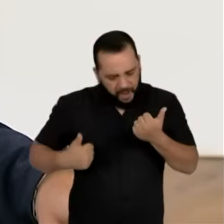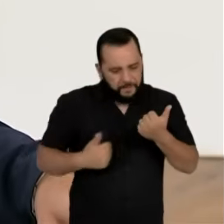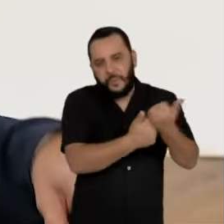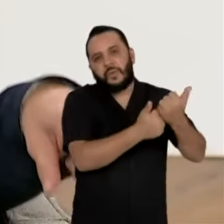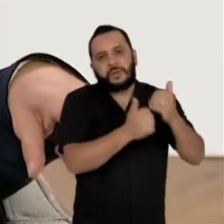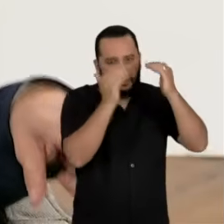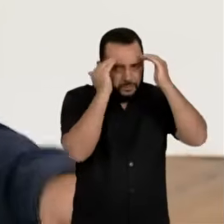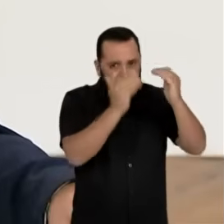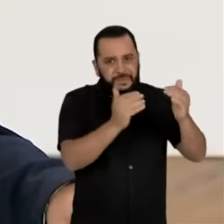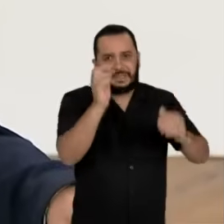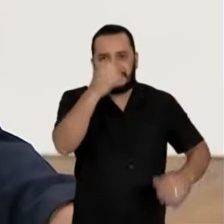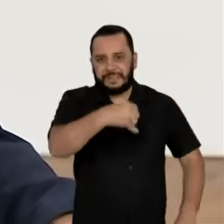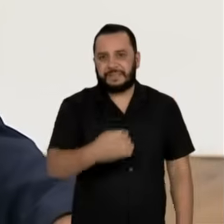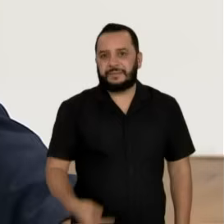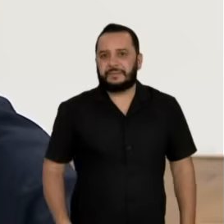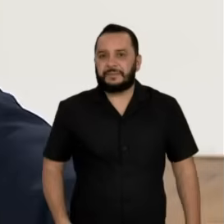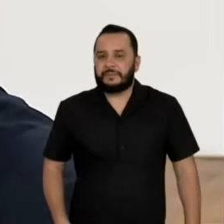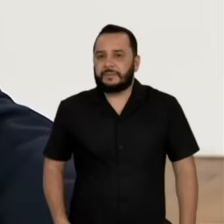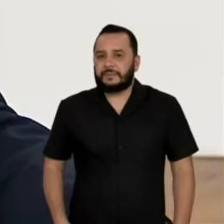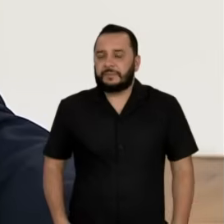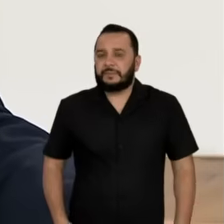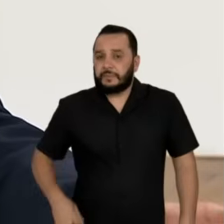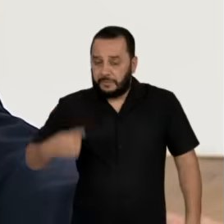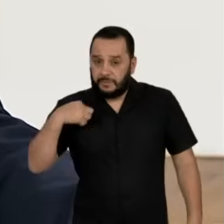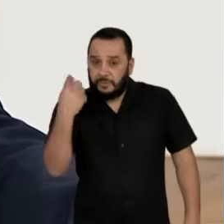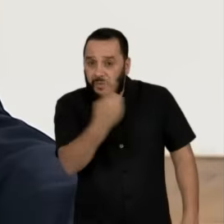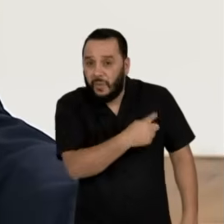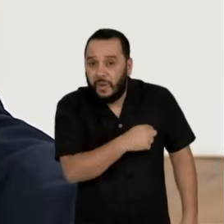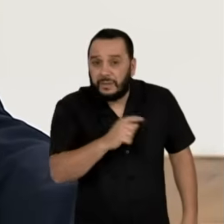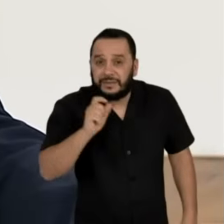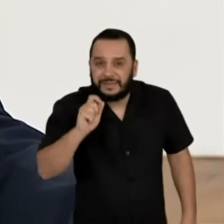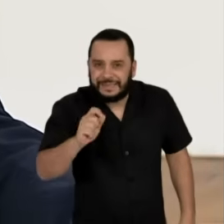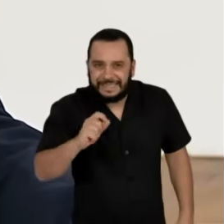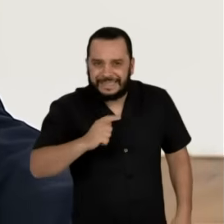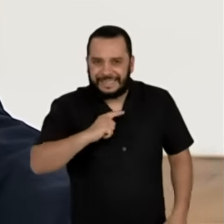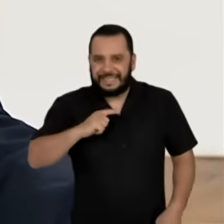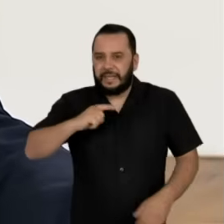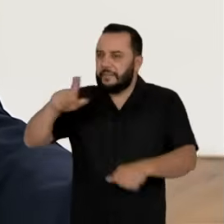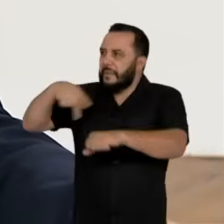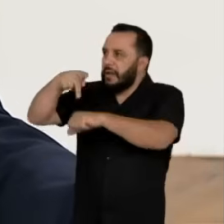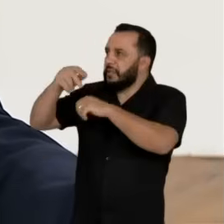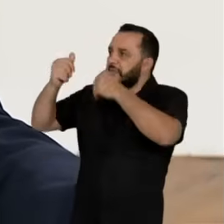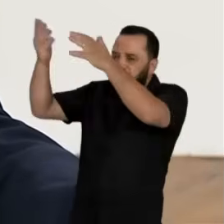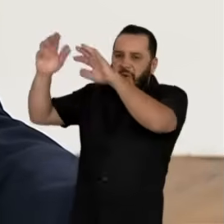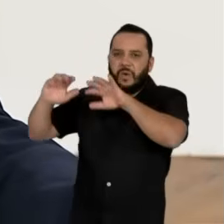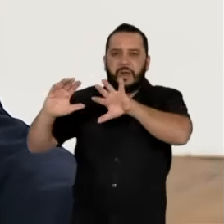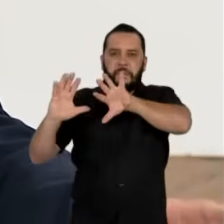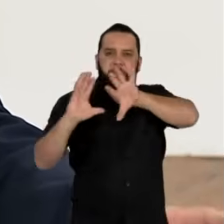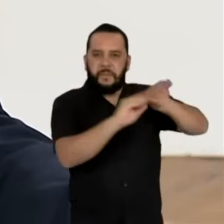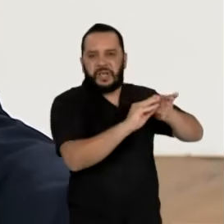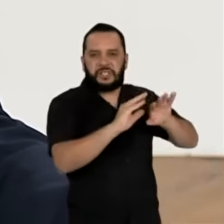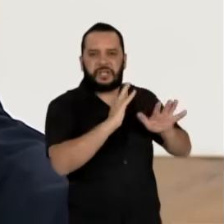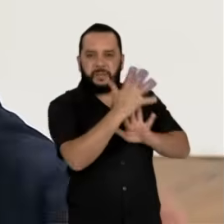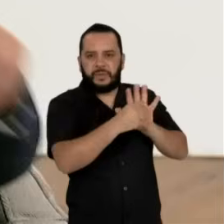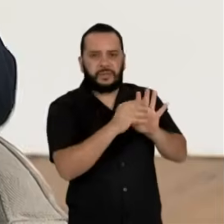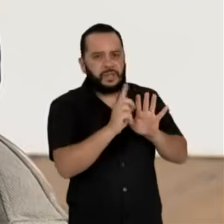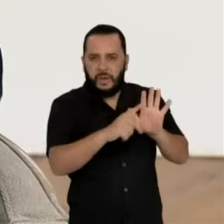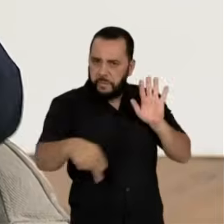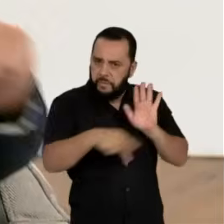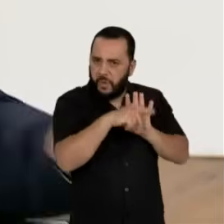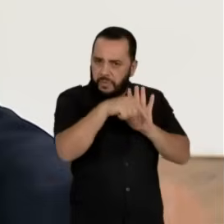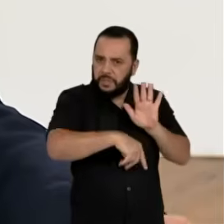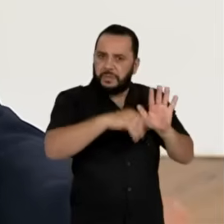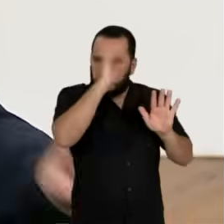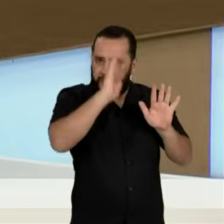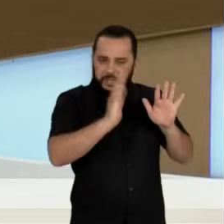todo o respeito. Então, a gente fala que a gente não quer internacionalizar a Amazônia, a gente quer nacionalizar a Amazônia e amazonizar